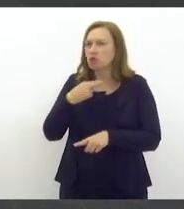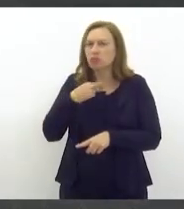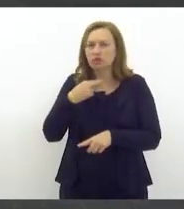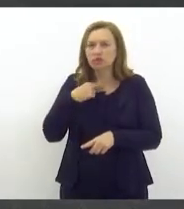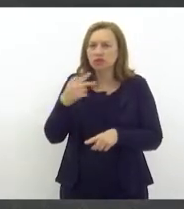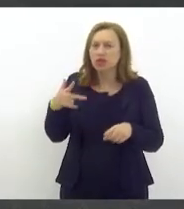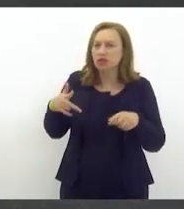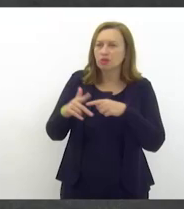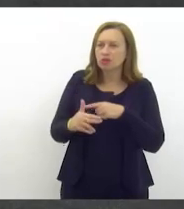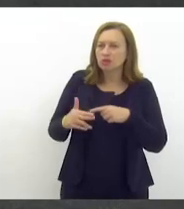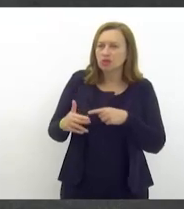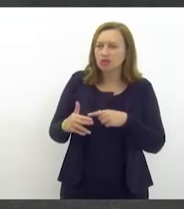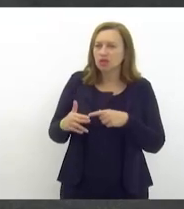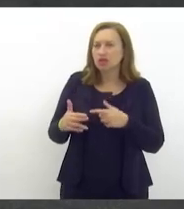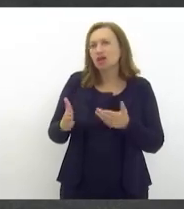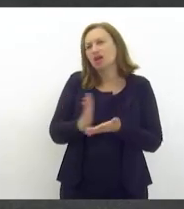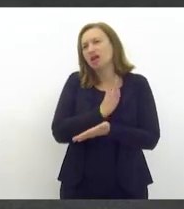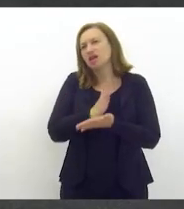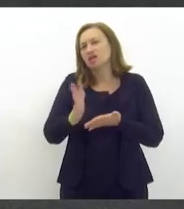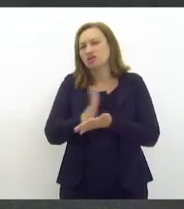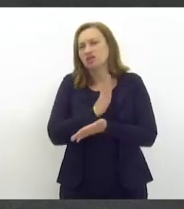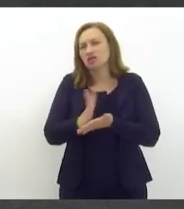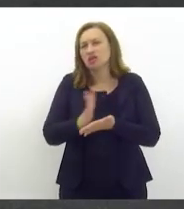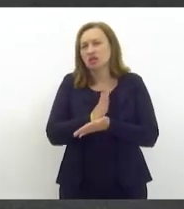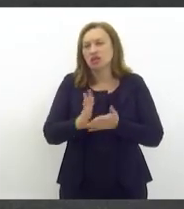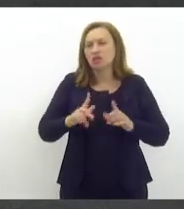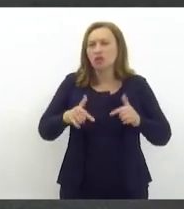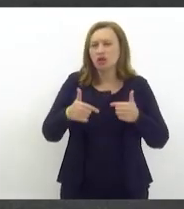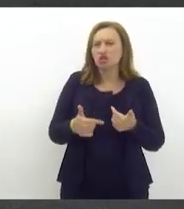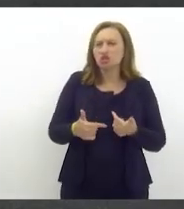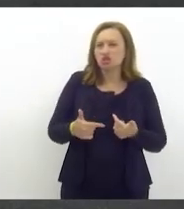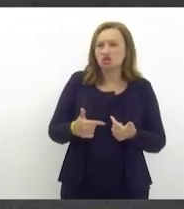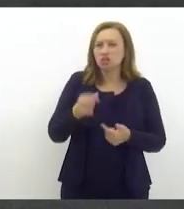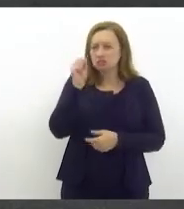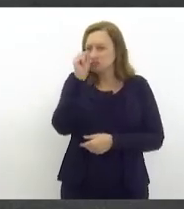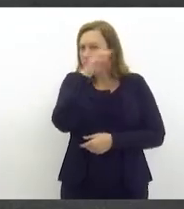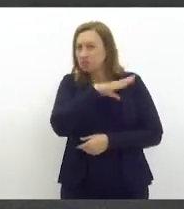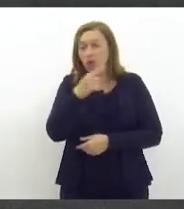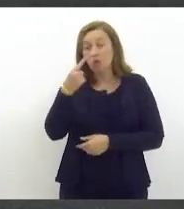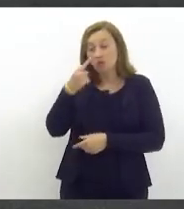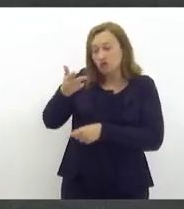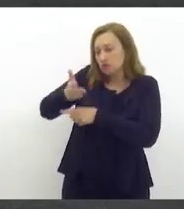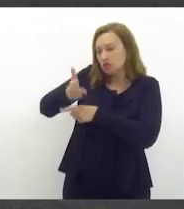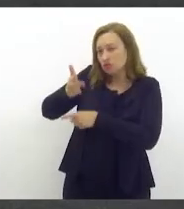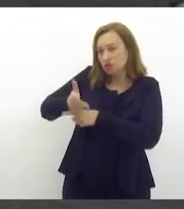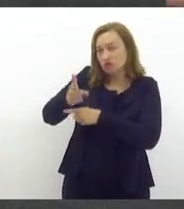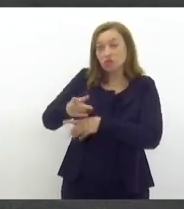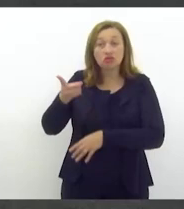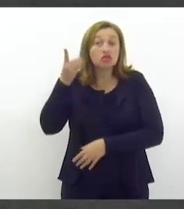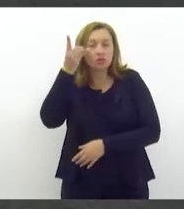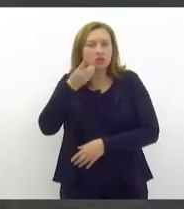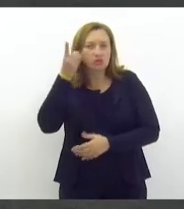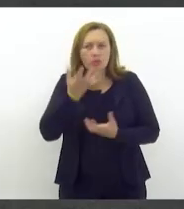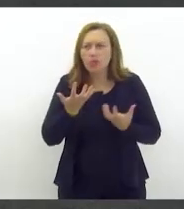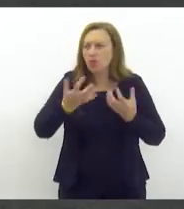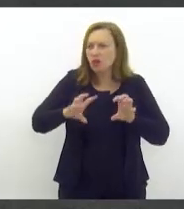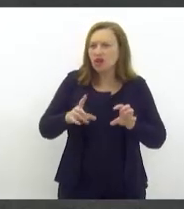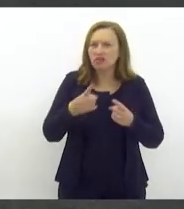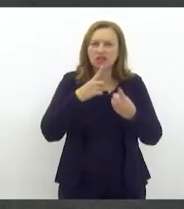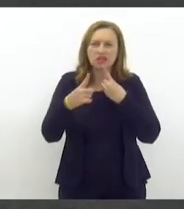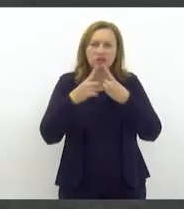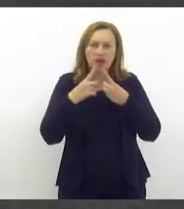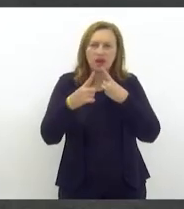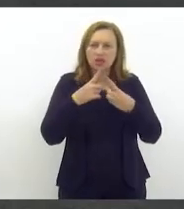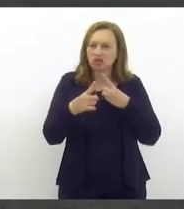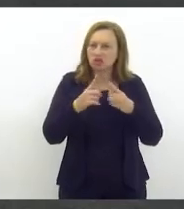abordado, muitas vezes, de uma forma bruta, como que eu tenho visto no vídeo dos deputados. Então, eu não quero fazer esse debate em